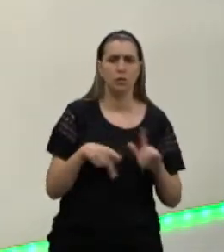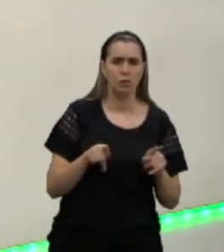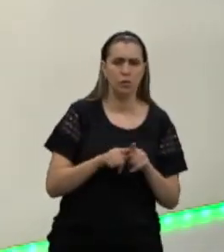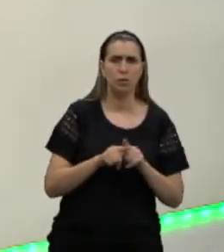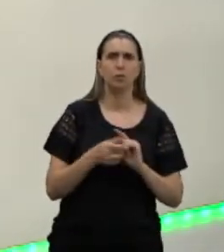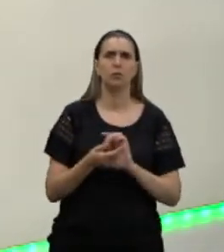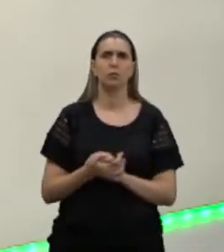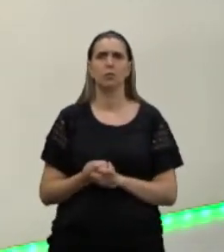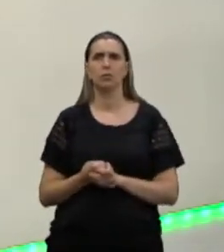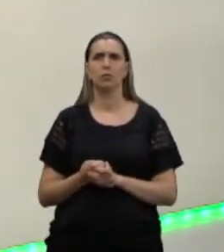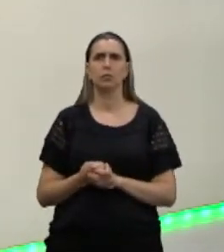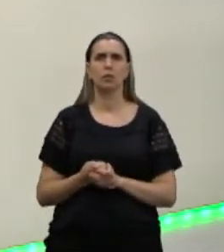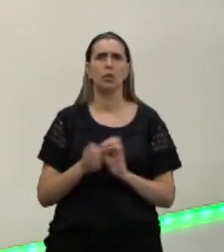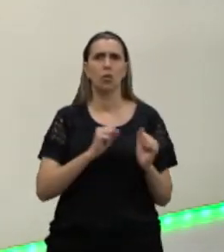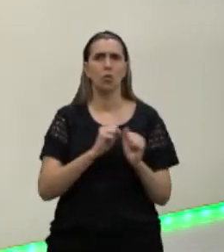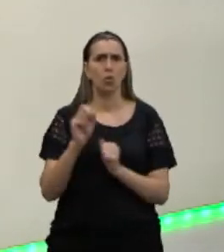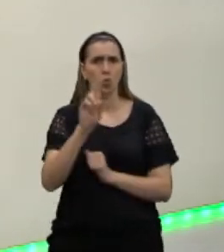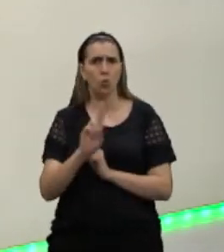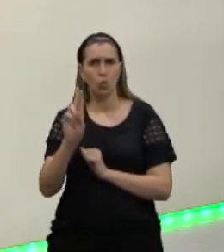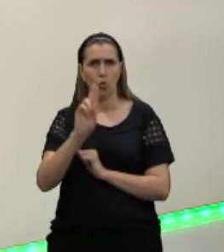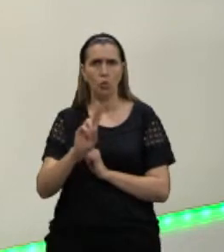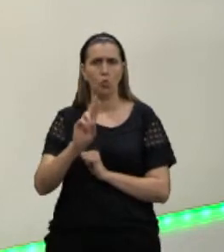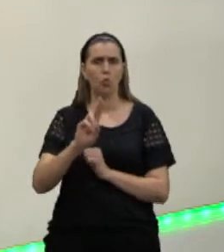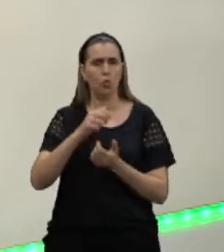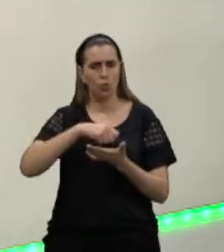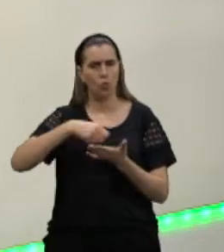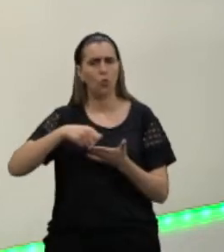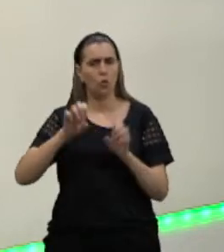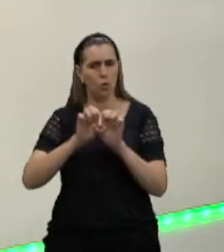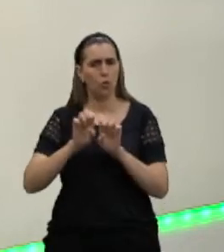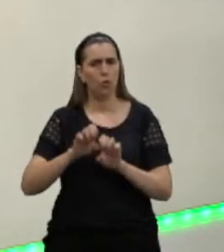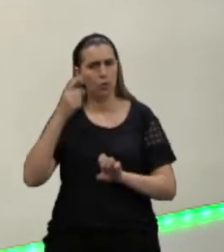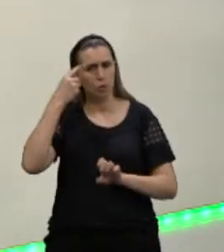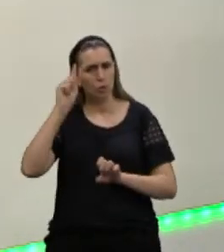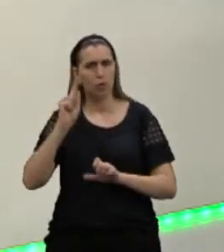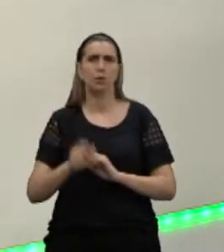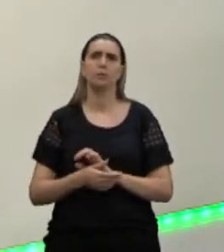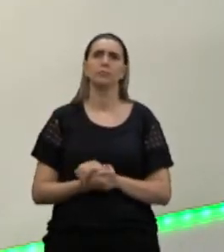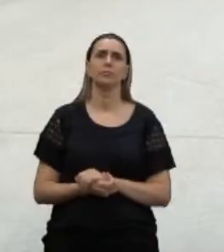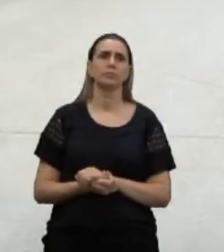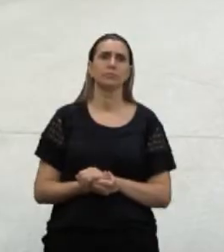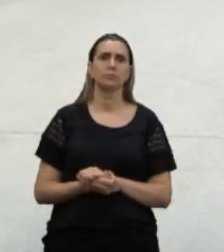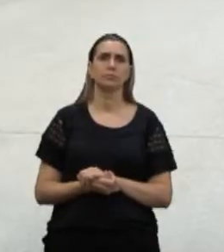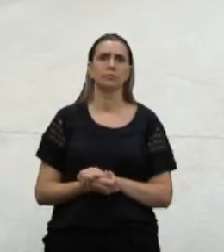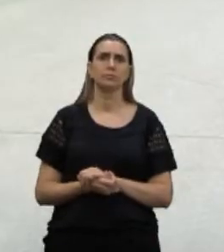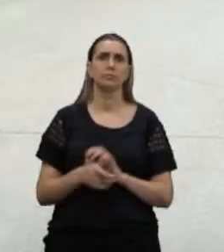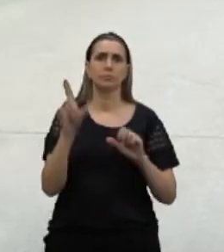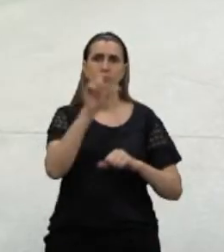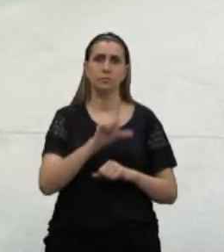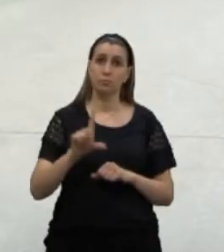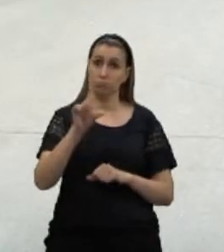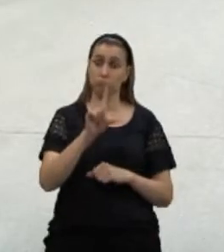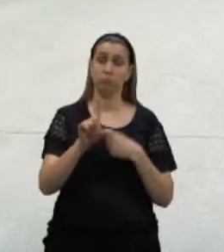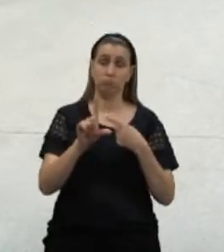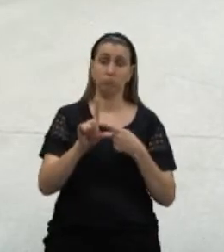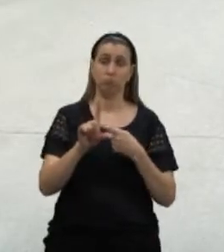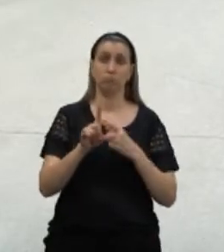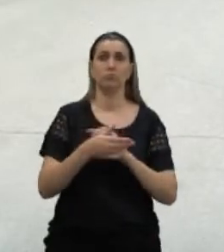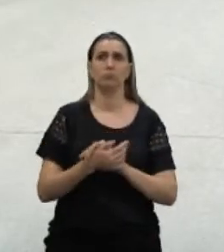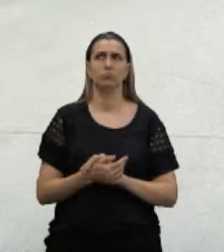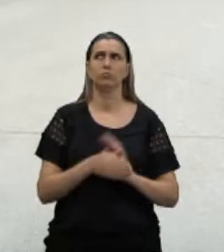né, para tu poder aplicar na hora de tu estruturar, sim, a tua escrita, né? Na literatura, né,